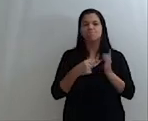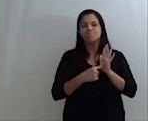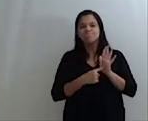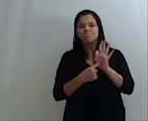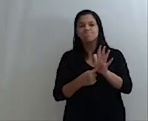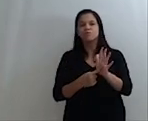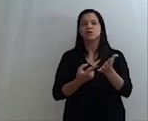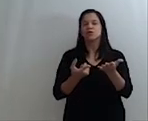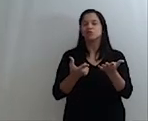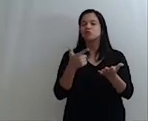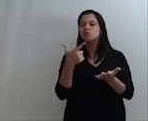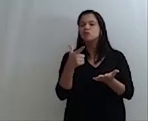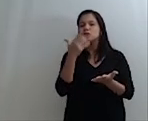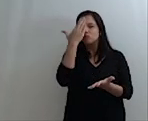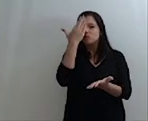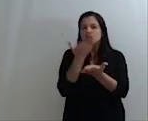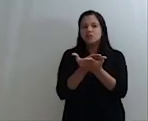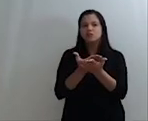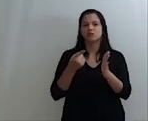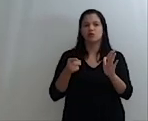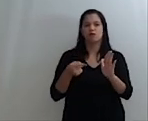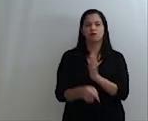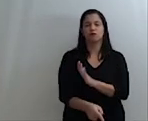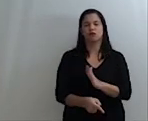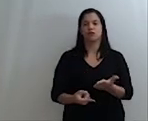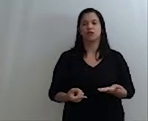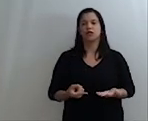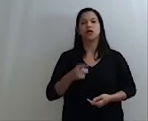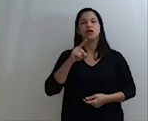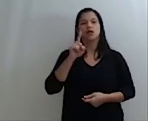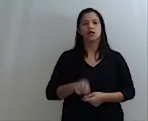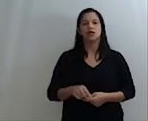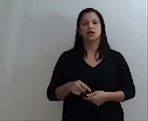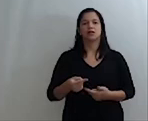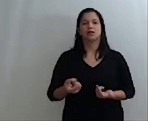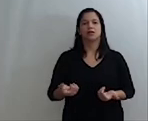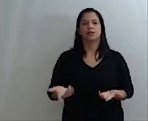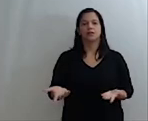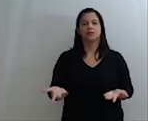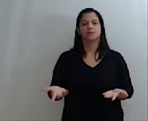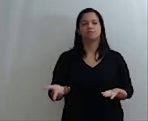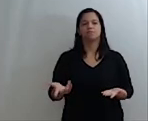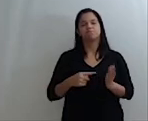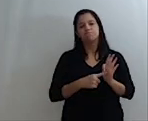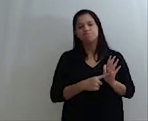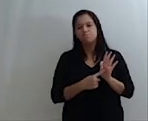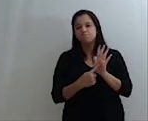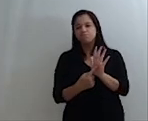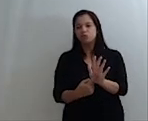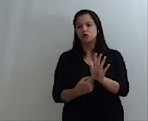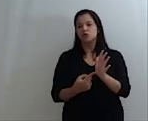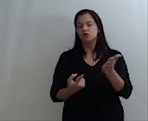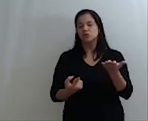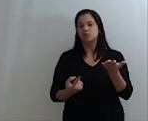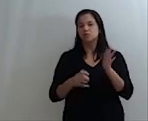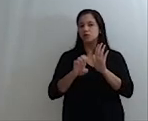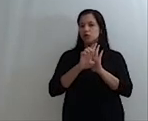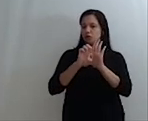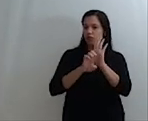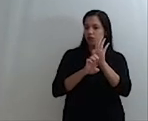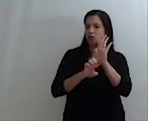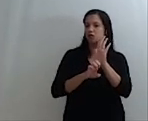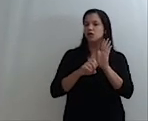do ato E aí eu eh exorto na ementa que se deve exigir das polícias